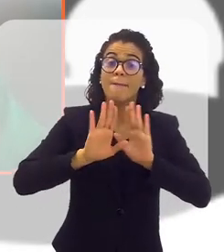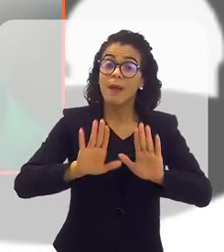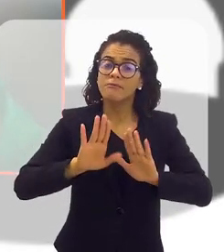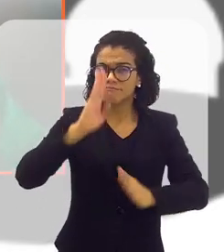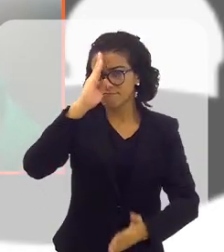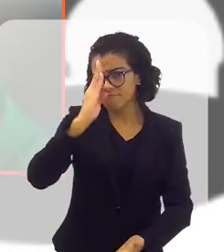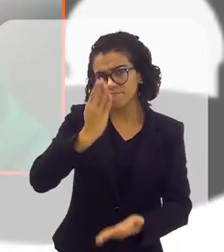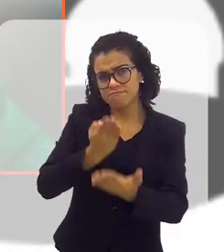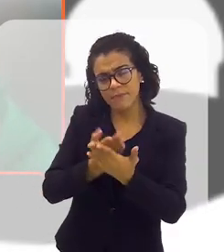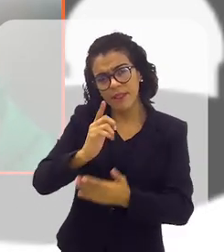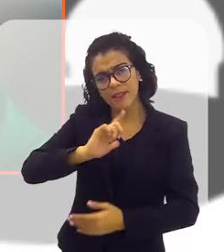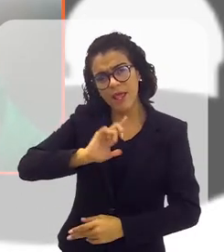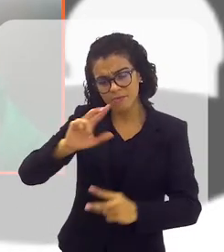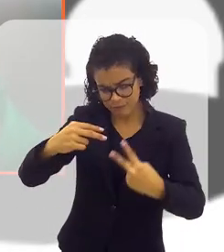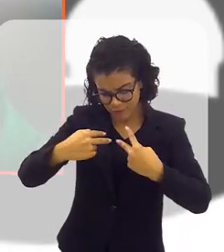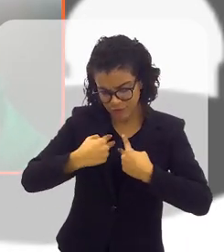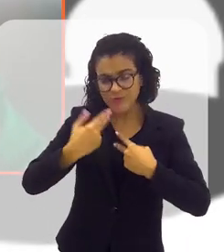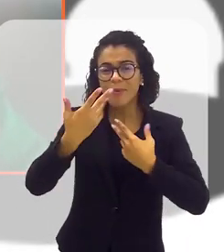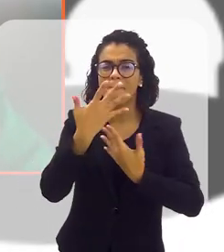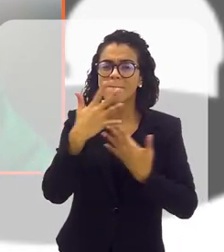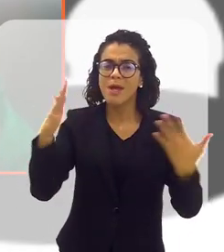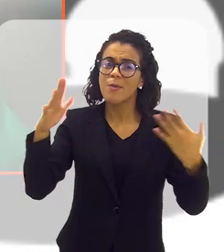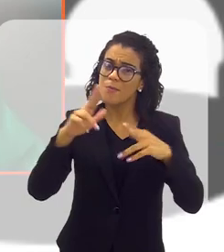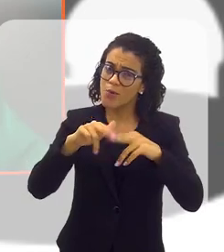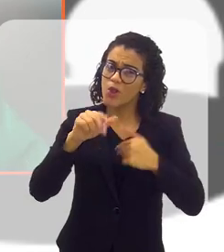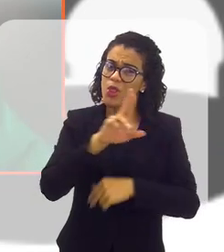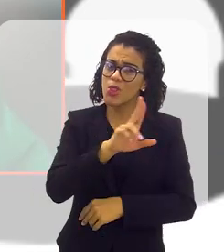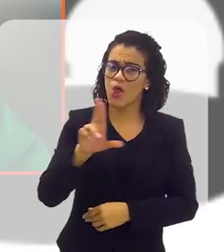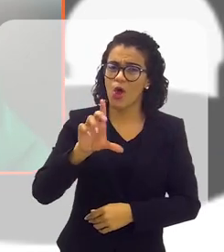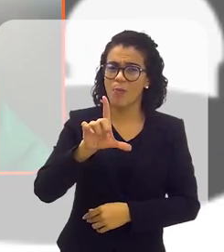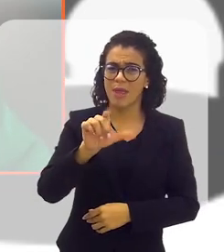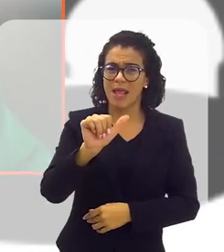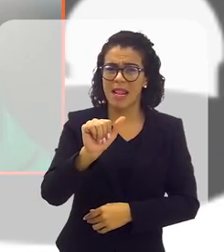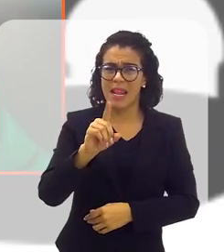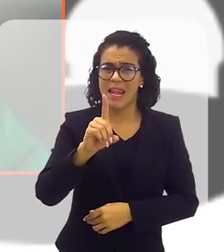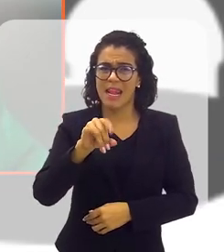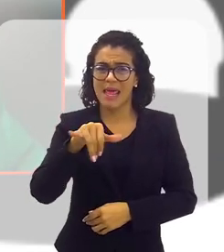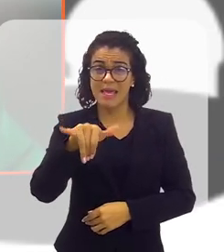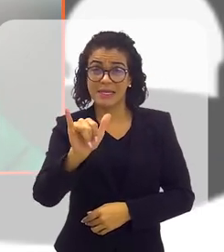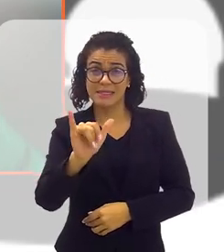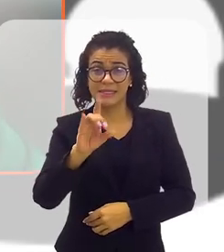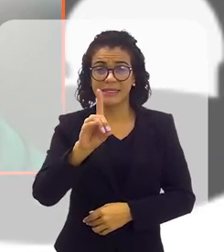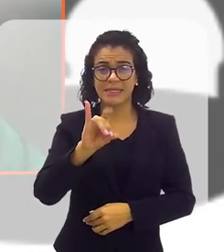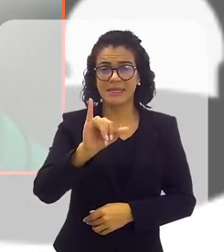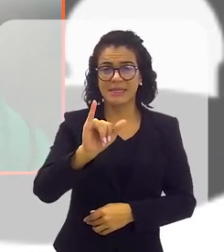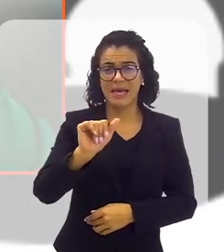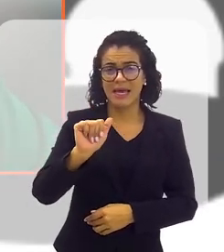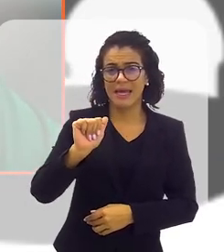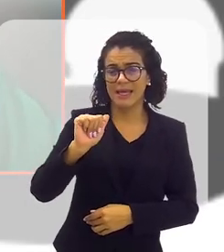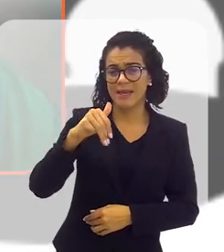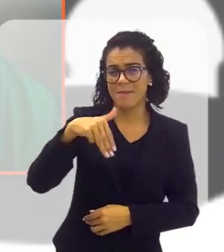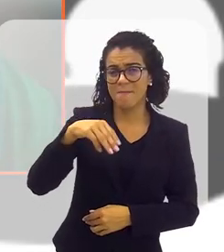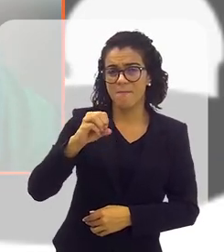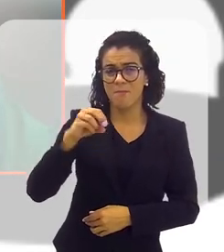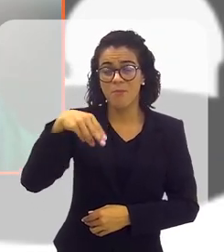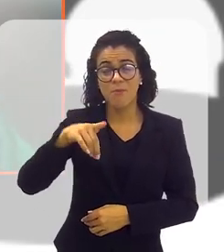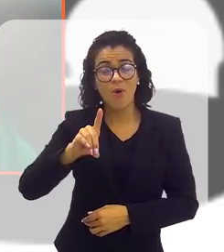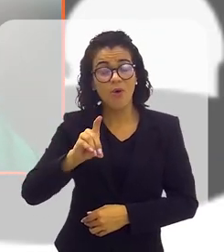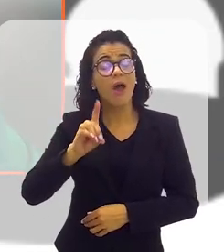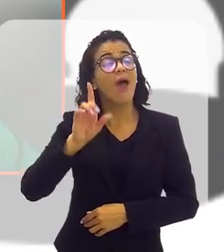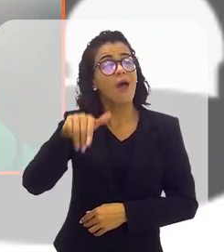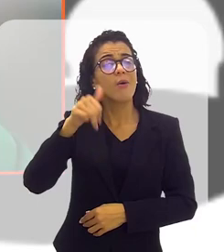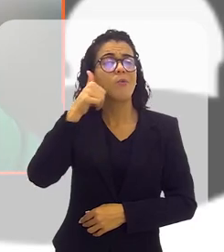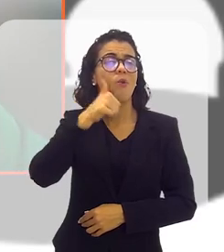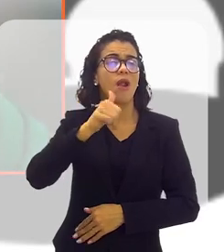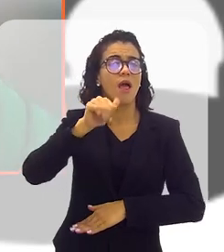gente acreditar que a gente tem o nosso brilho. Por isso que nós chamamos a Lady Diamond, né? A lapidação, são mulheres que estão em constante